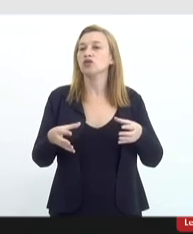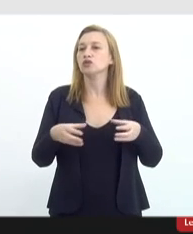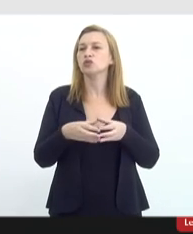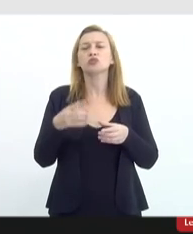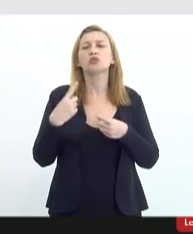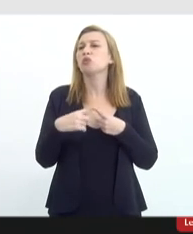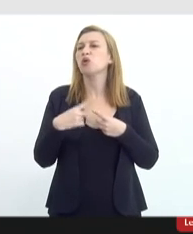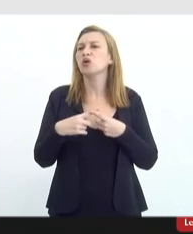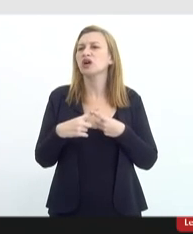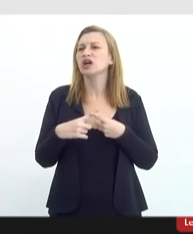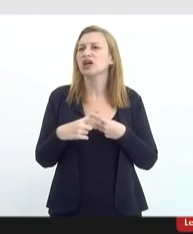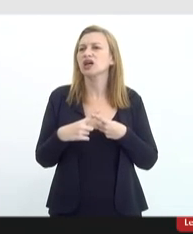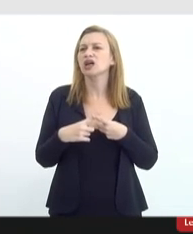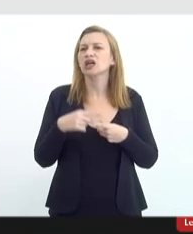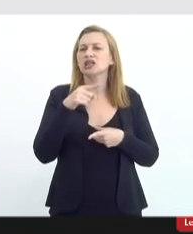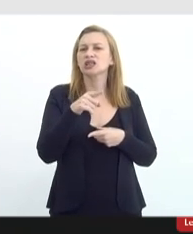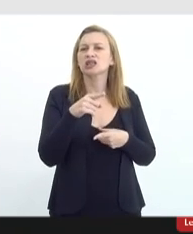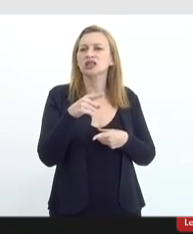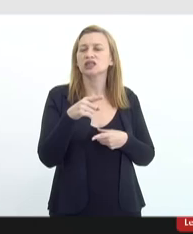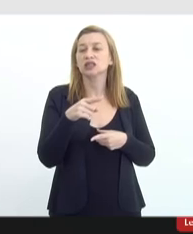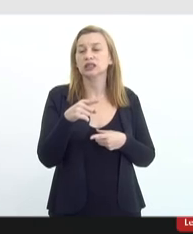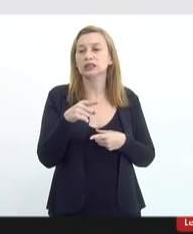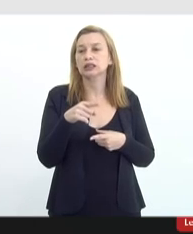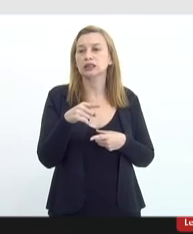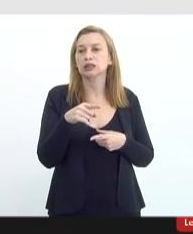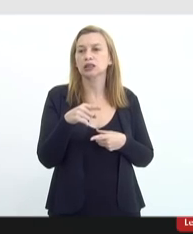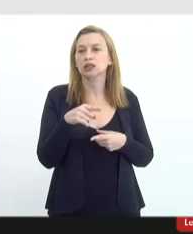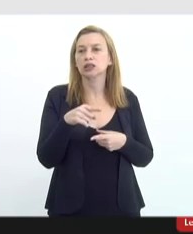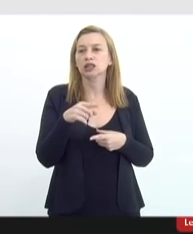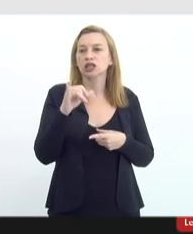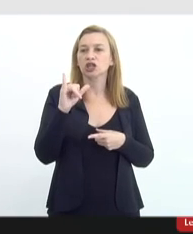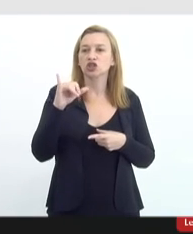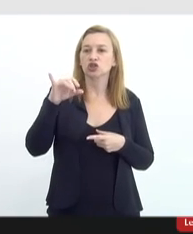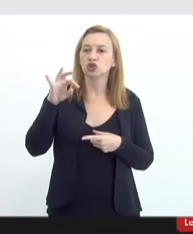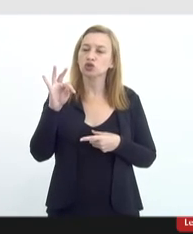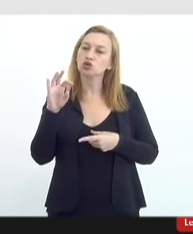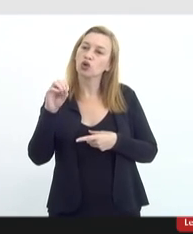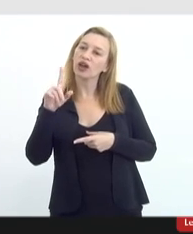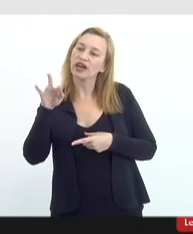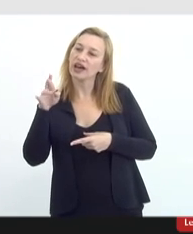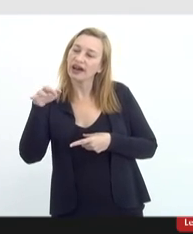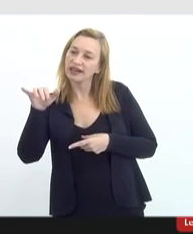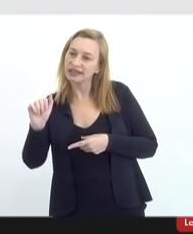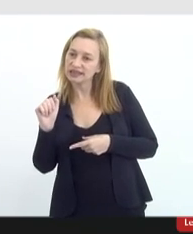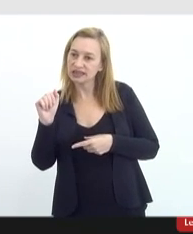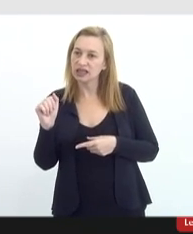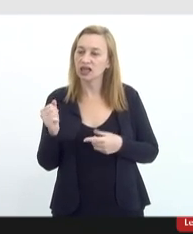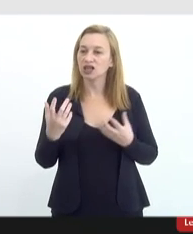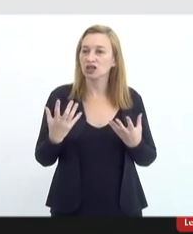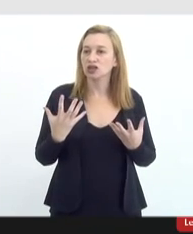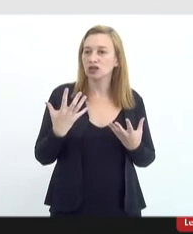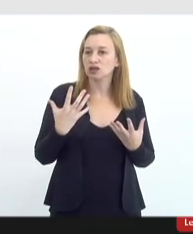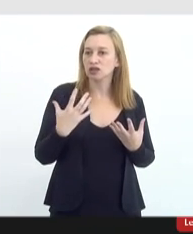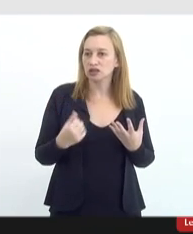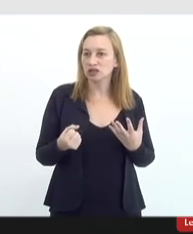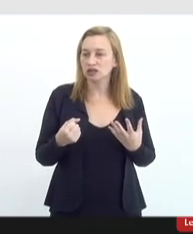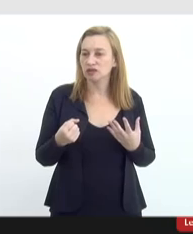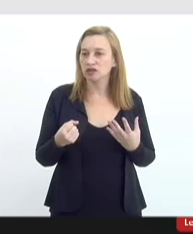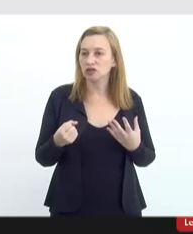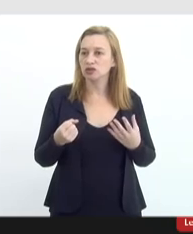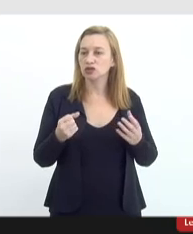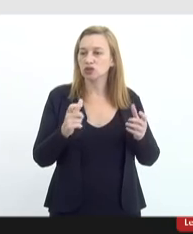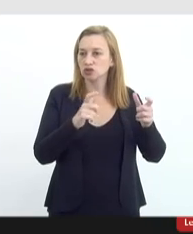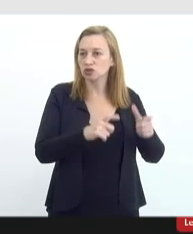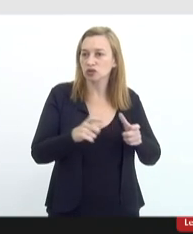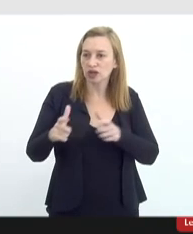porque nessa virada, digamos assim, da intolerância religiosa, da conformação de atores